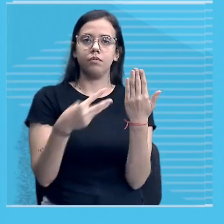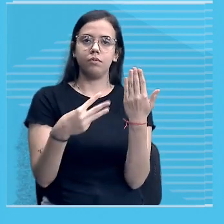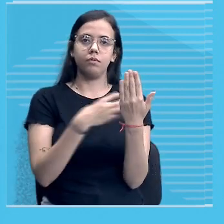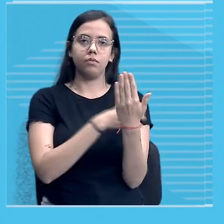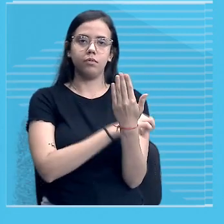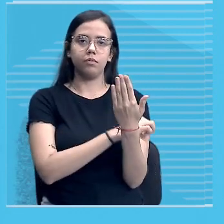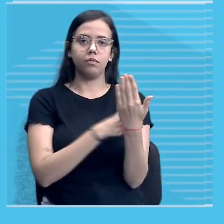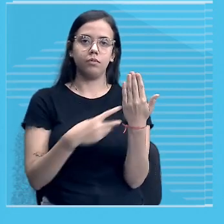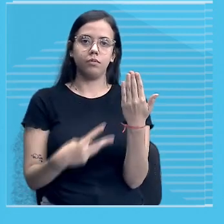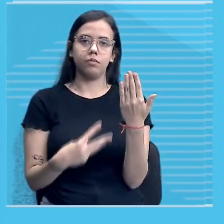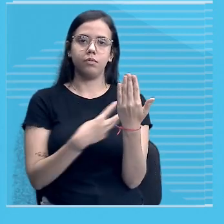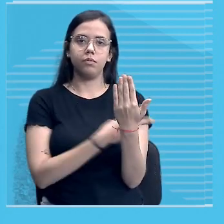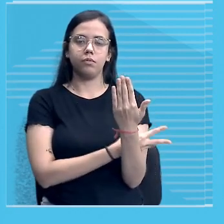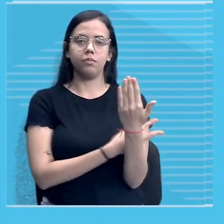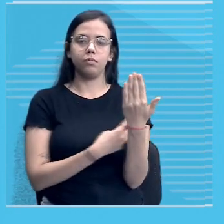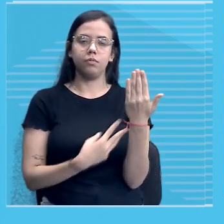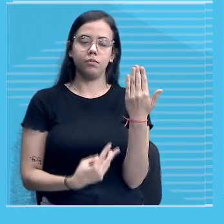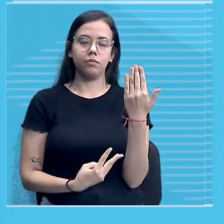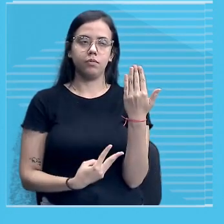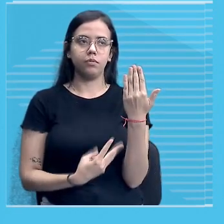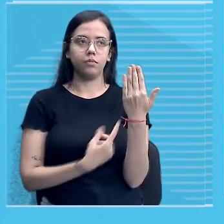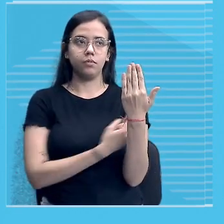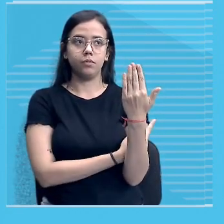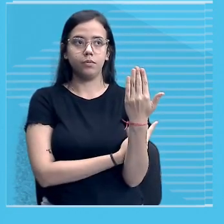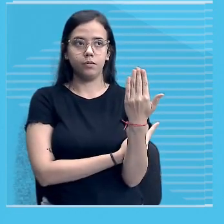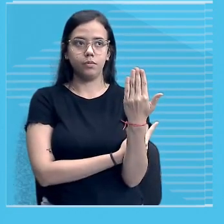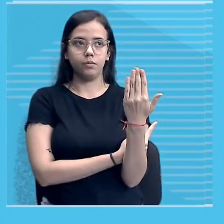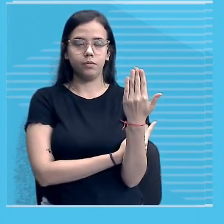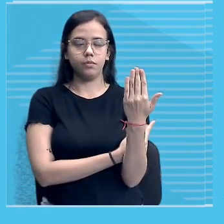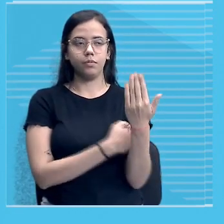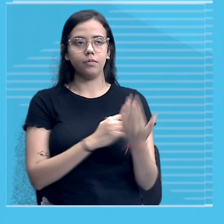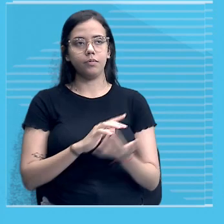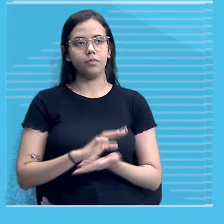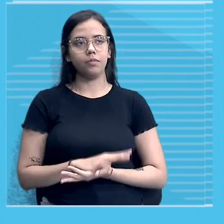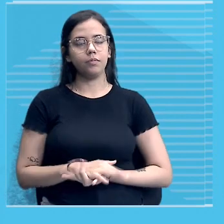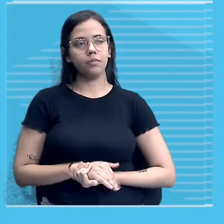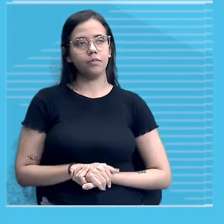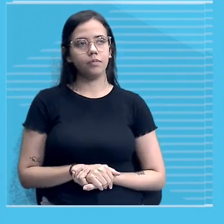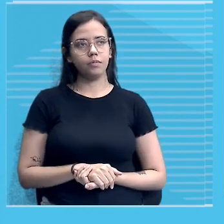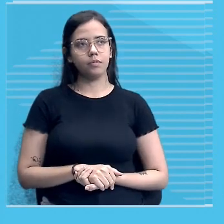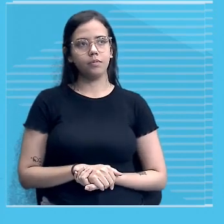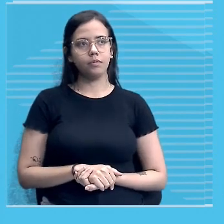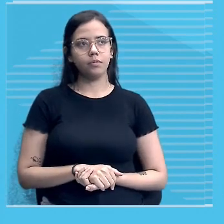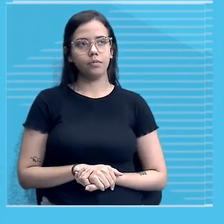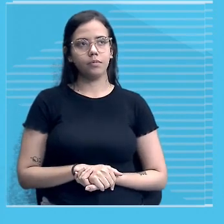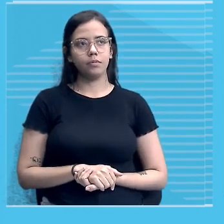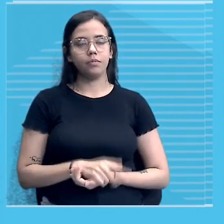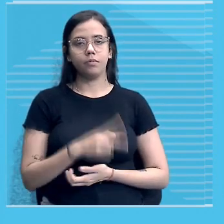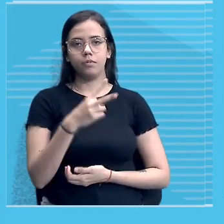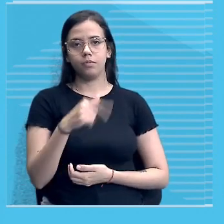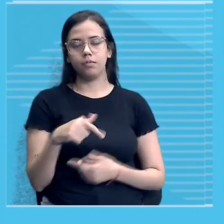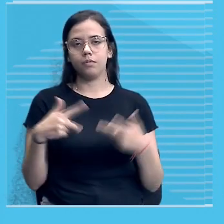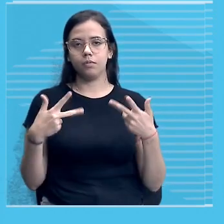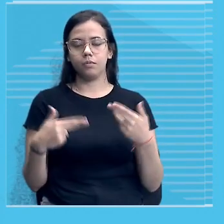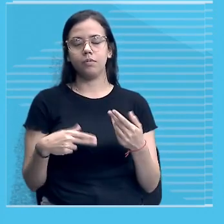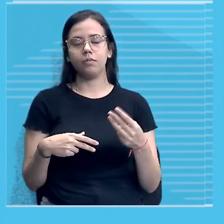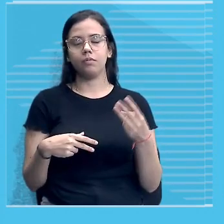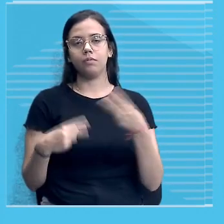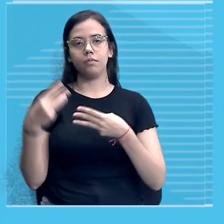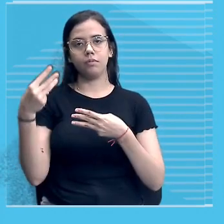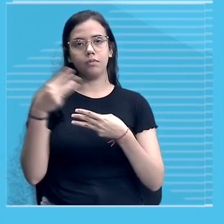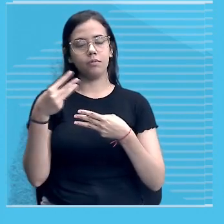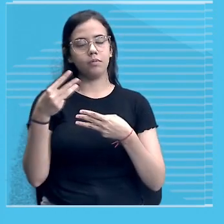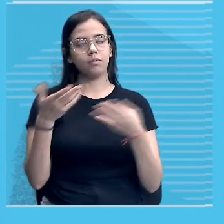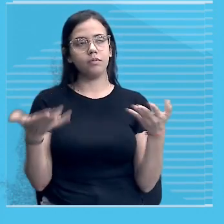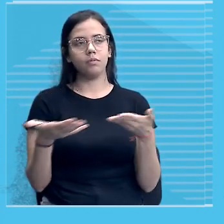três que dá três que eu consigo dividir por três que dá uma 27 nada mais é do que 3 elevado a 3 Então vou